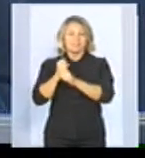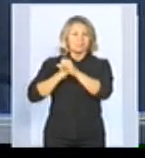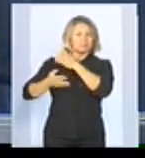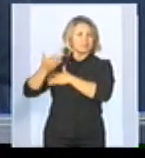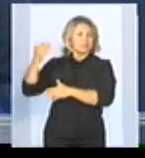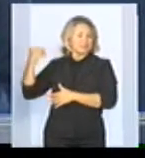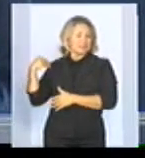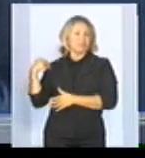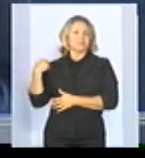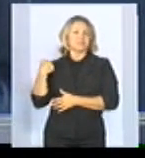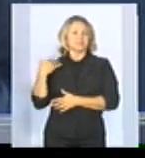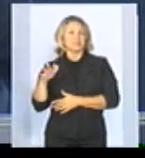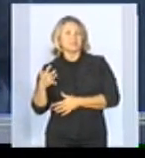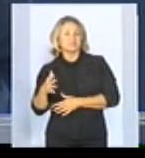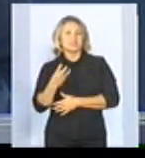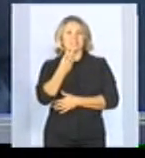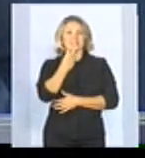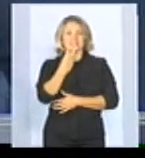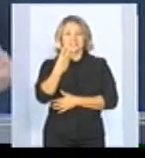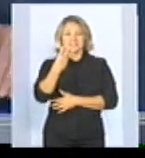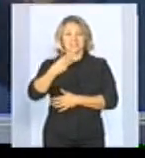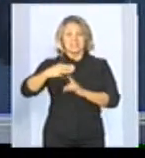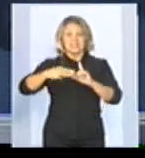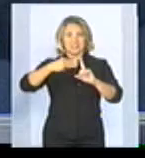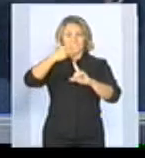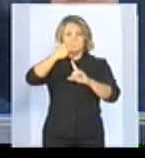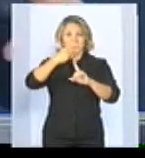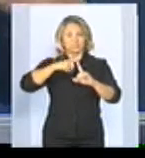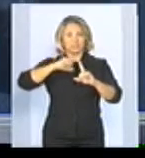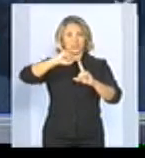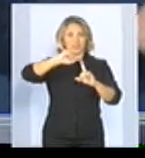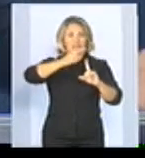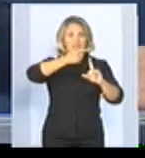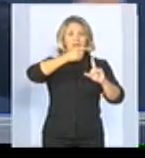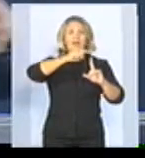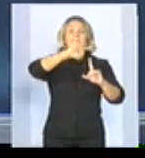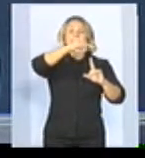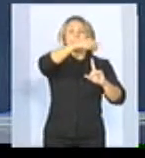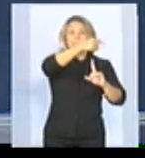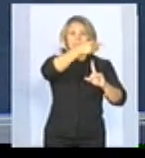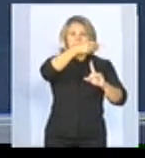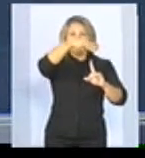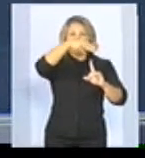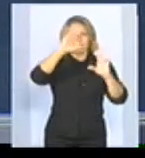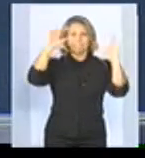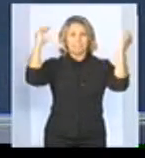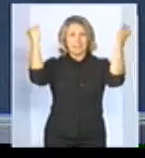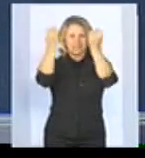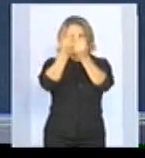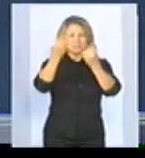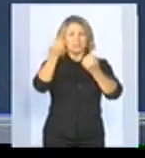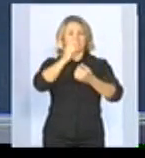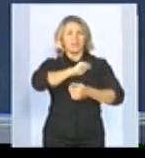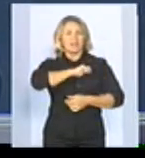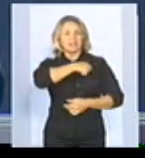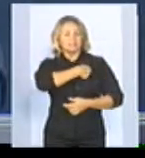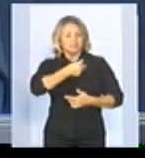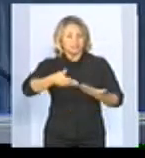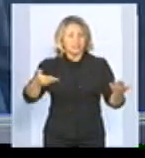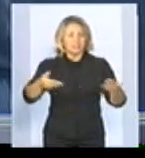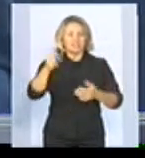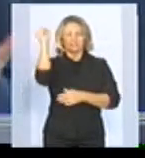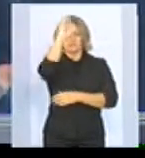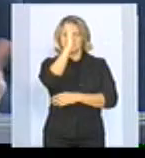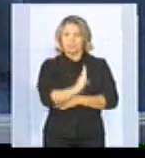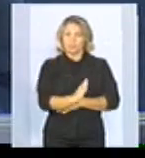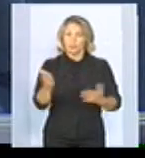memória não me falha éramos o terceiro vios à nossa frente o México a Argentina e posteriormente o Brasil hoje